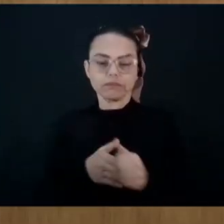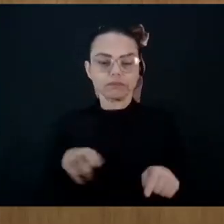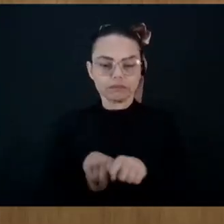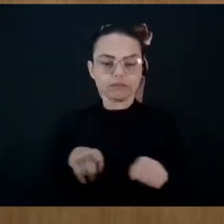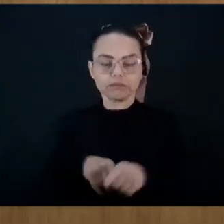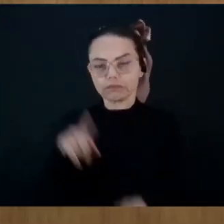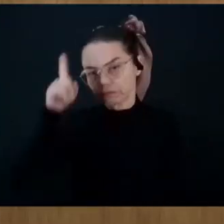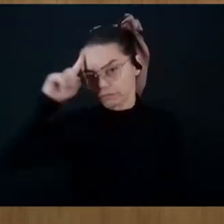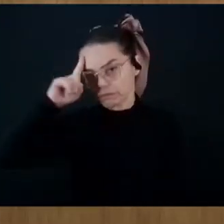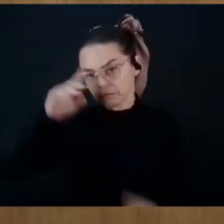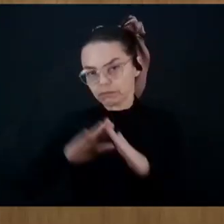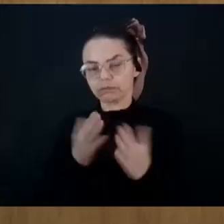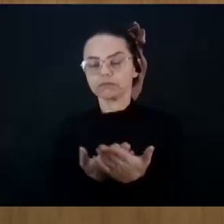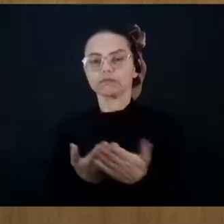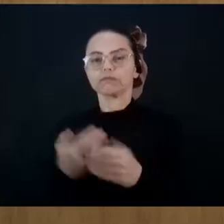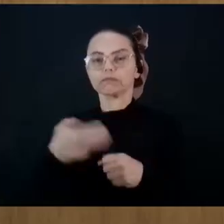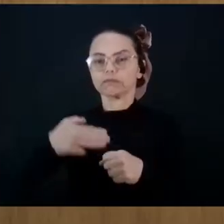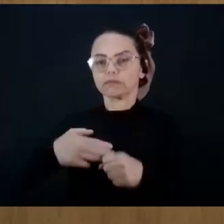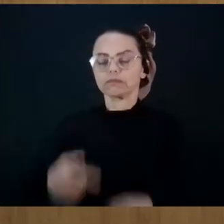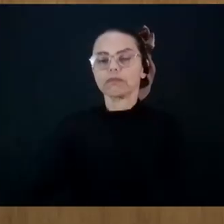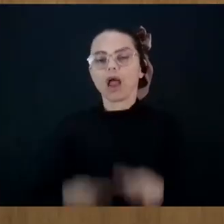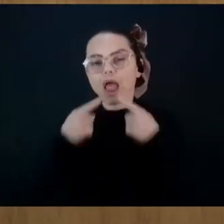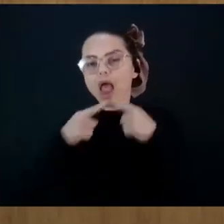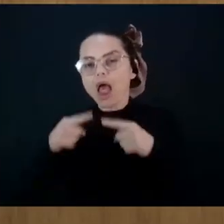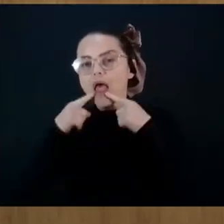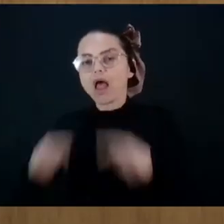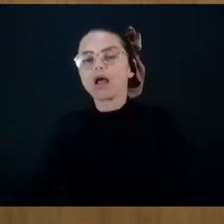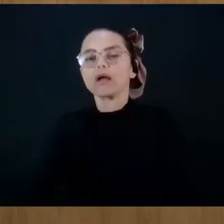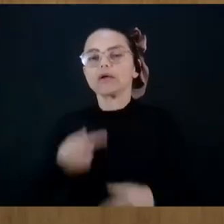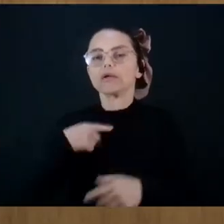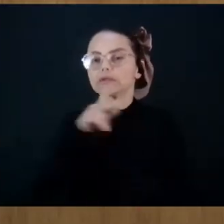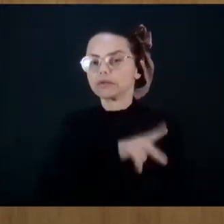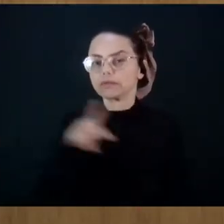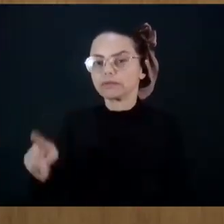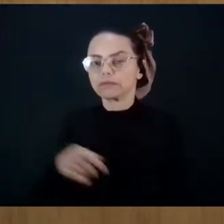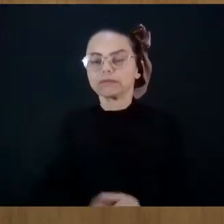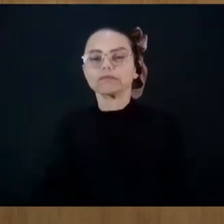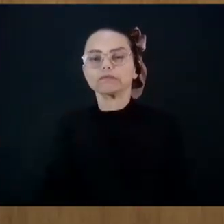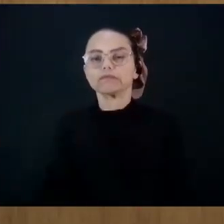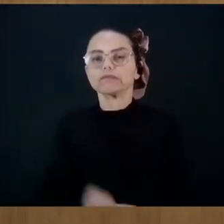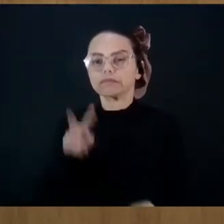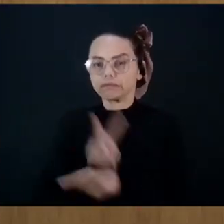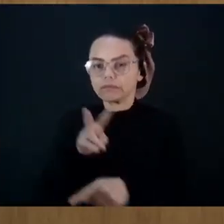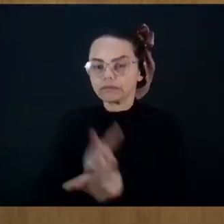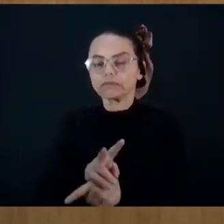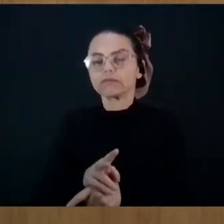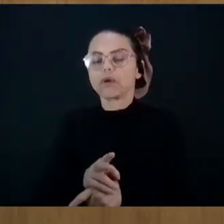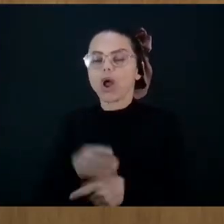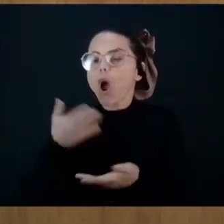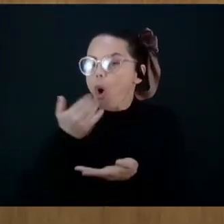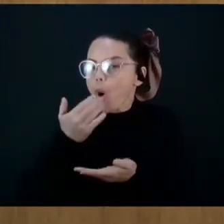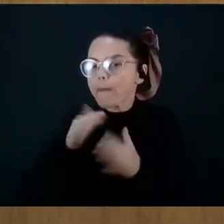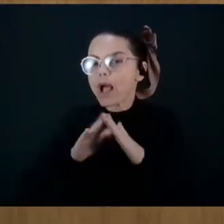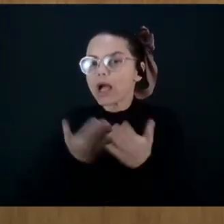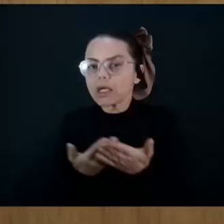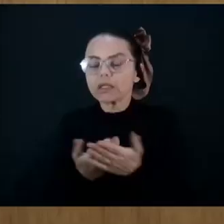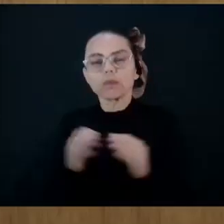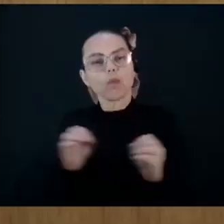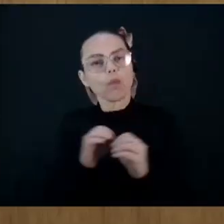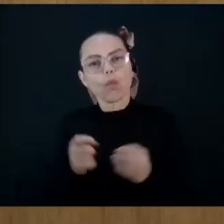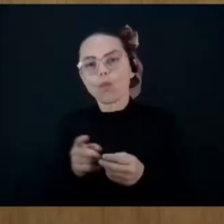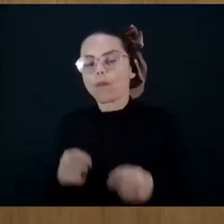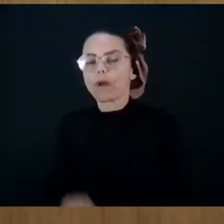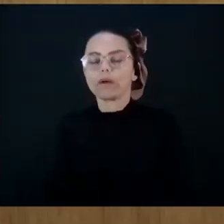escolas municipais, a reclamação dos professores, falta de monitores, a questão de merenda, nada passa desapercebido aí aos olhos da